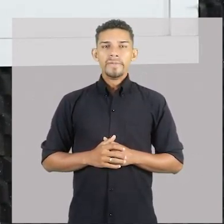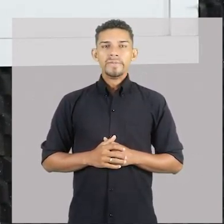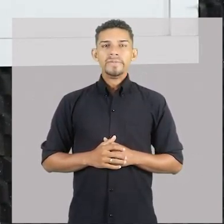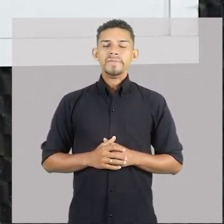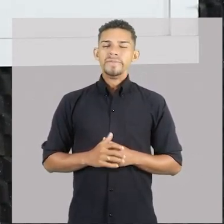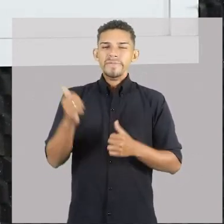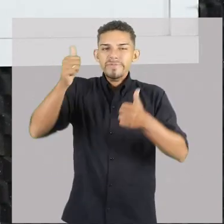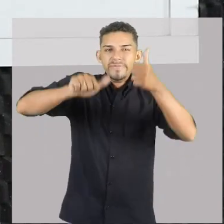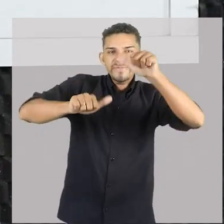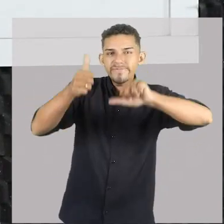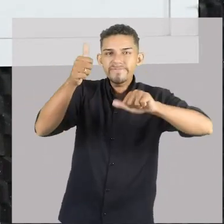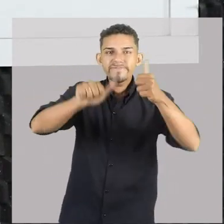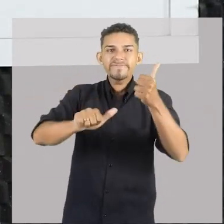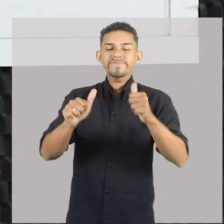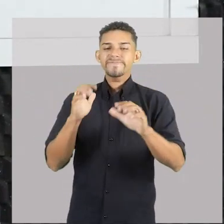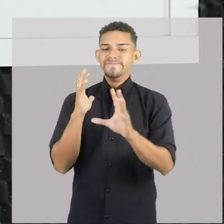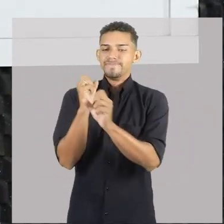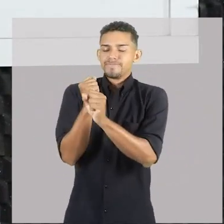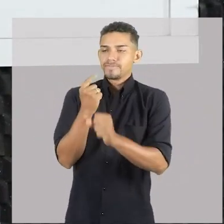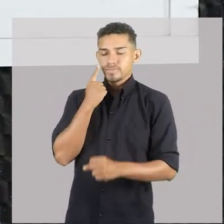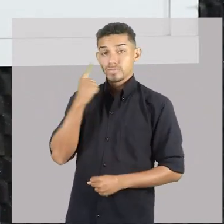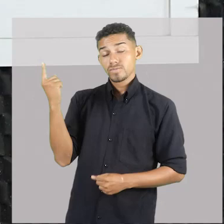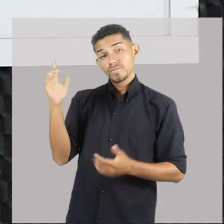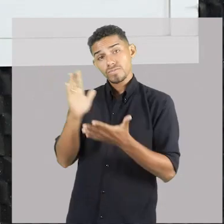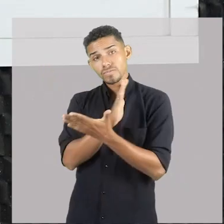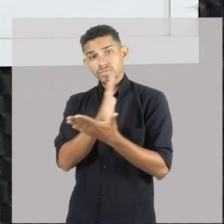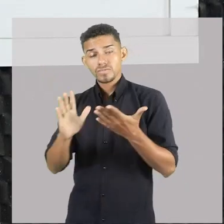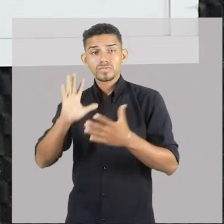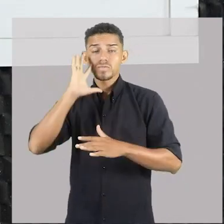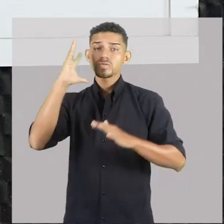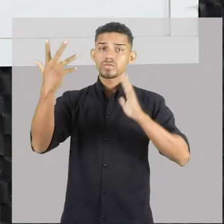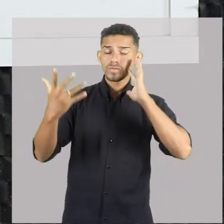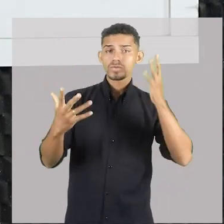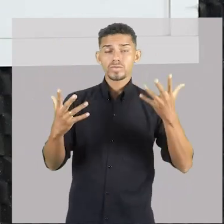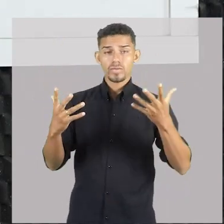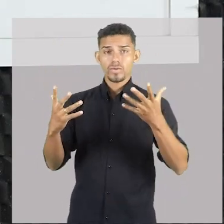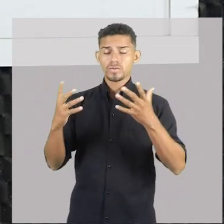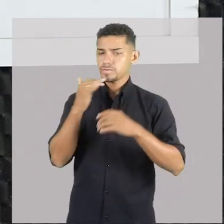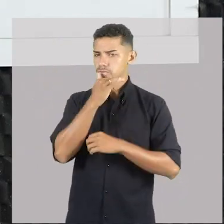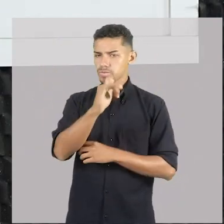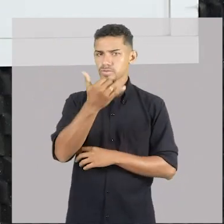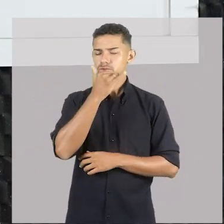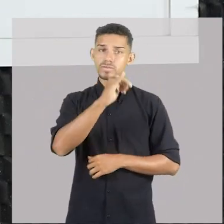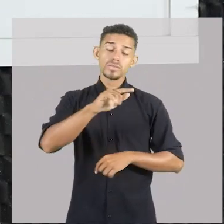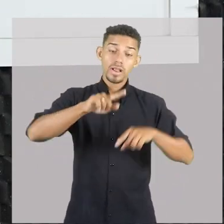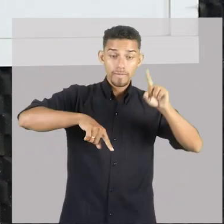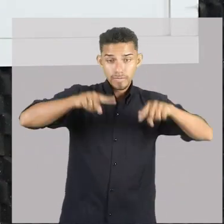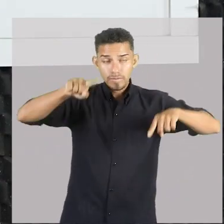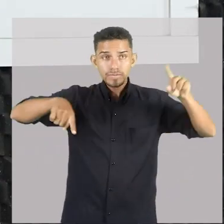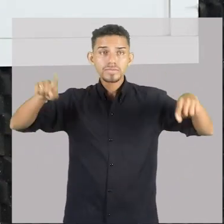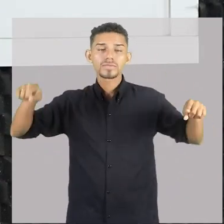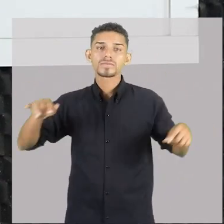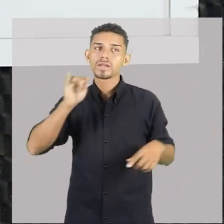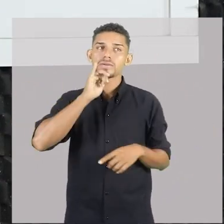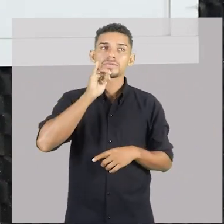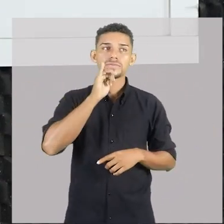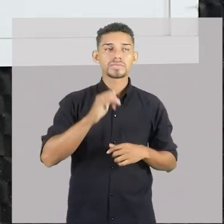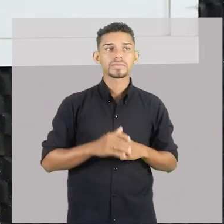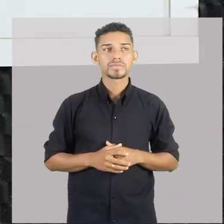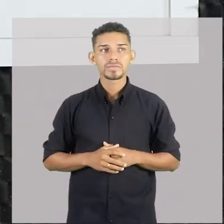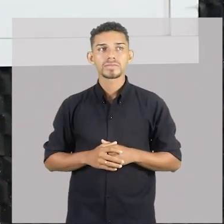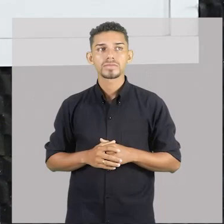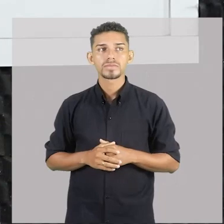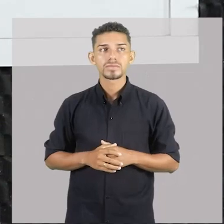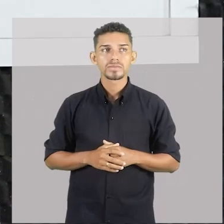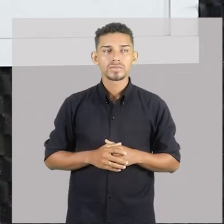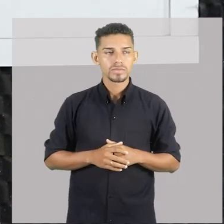uma análise gráfica. Em algumas situações, a corrente elétrica ela é variável, tipo,